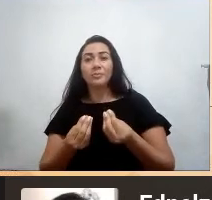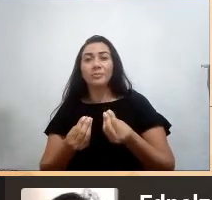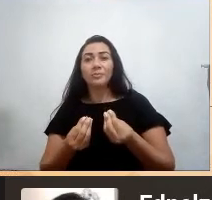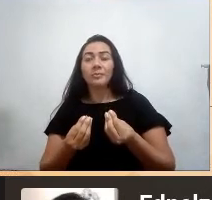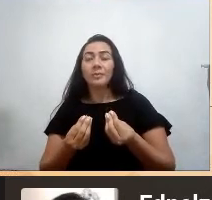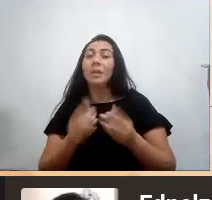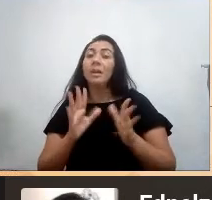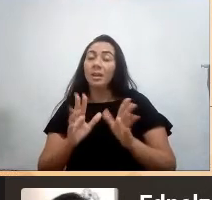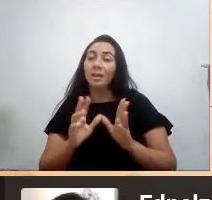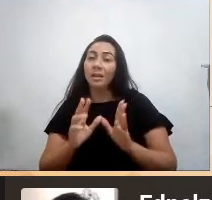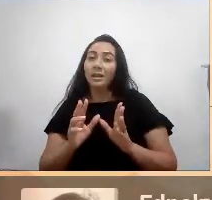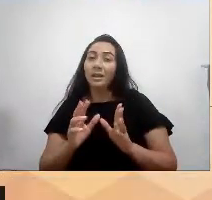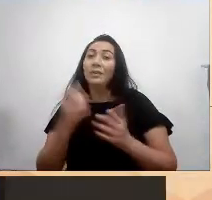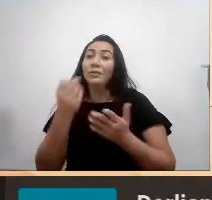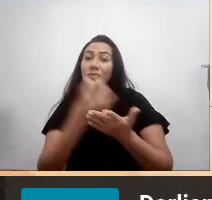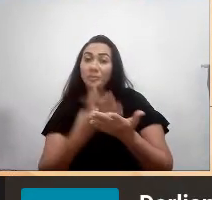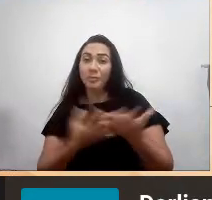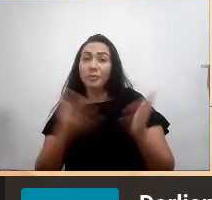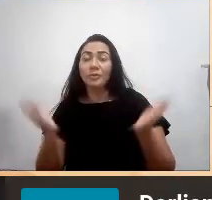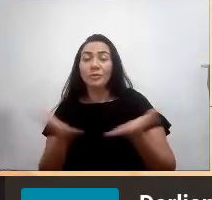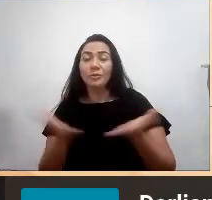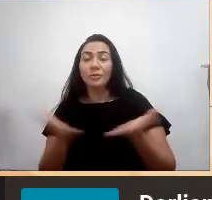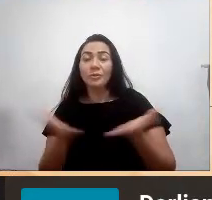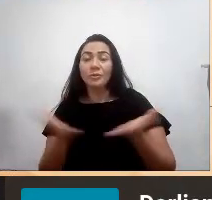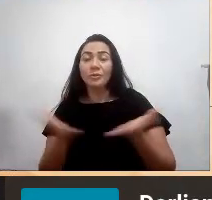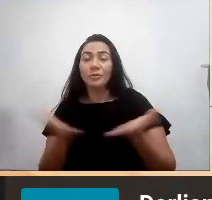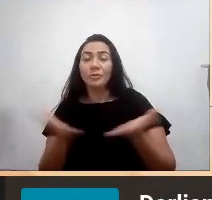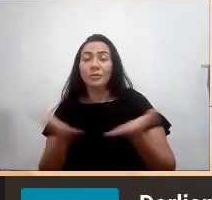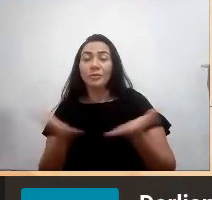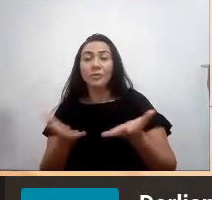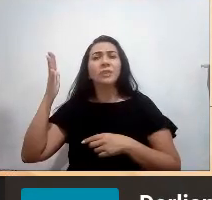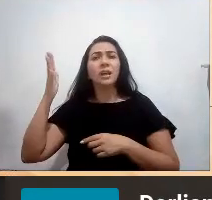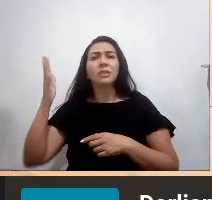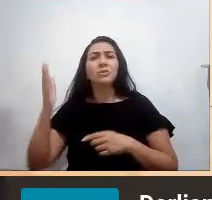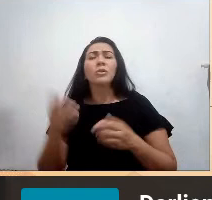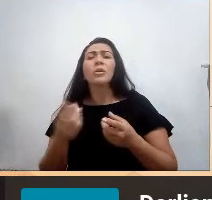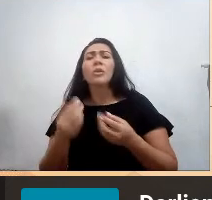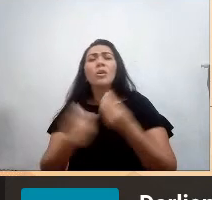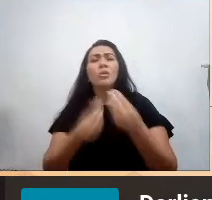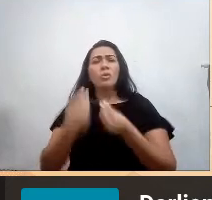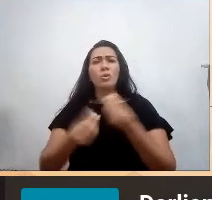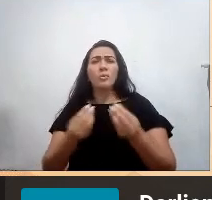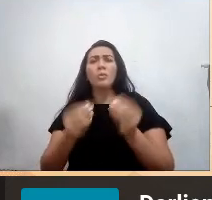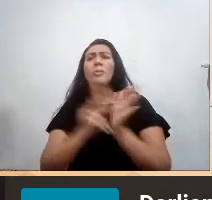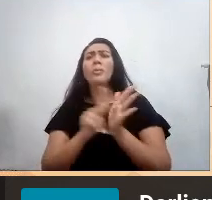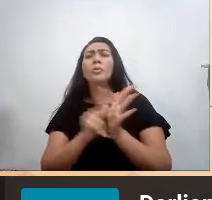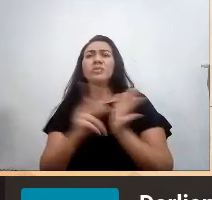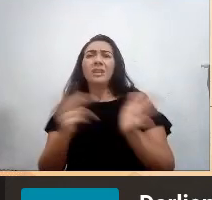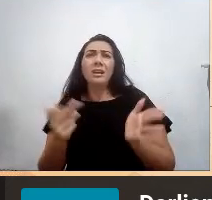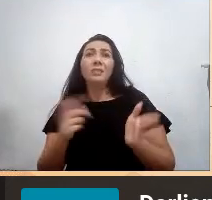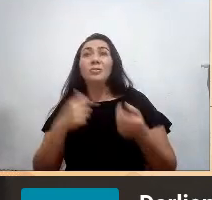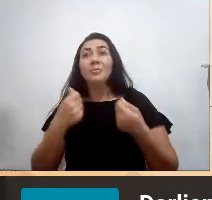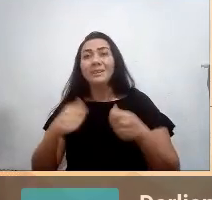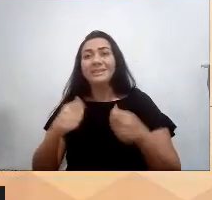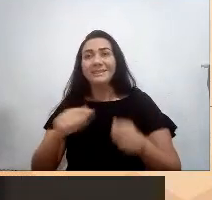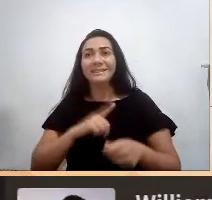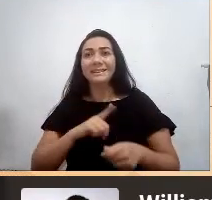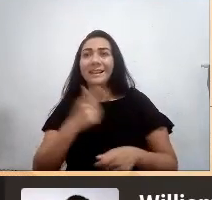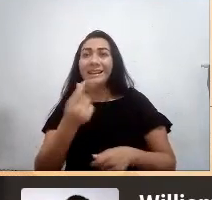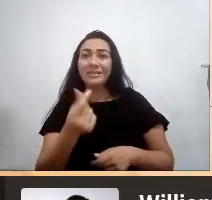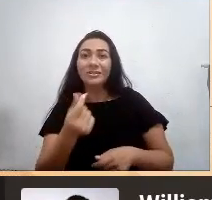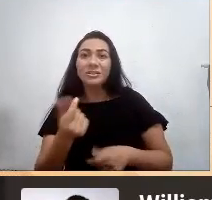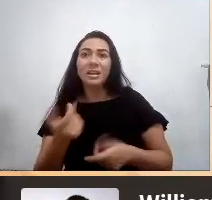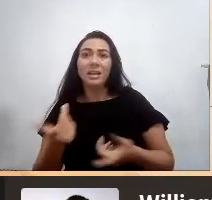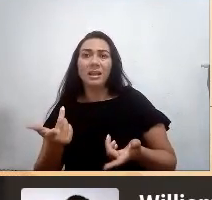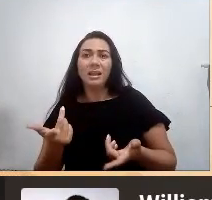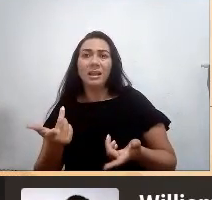e também de elaboração de projetos, porque os dois estão linkados com o outro, então não tem como eu